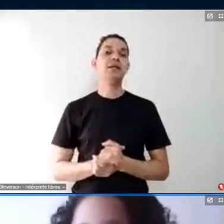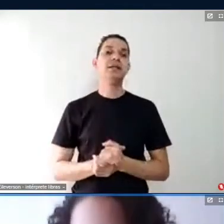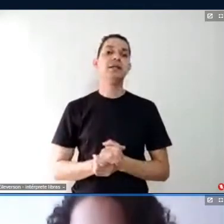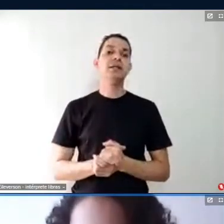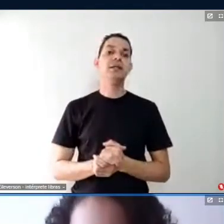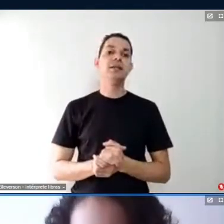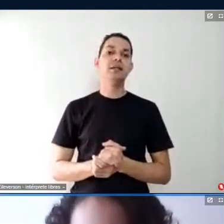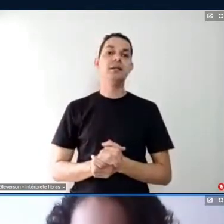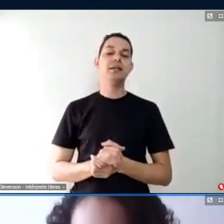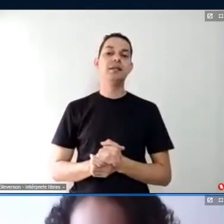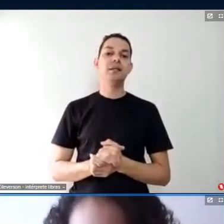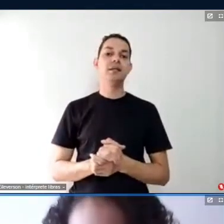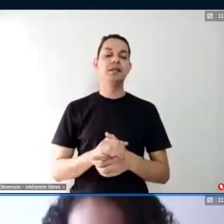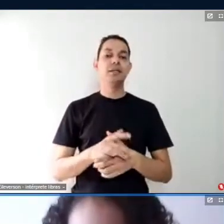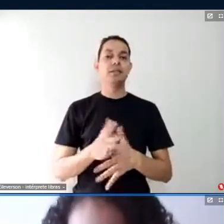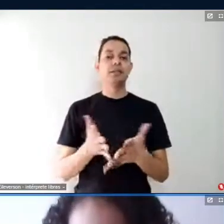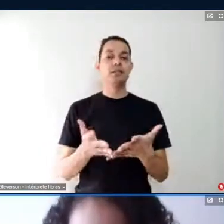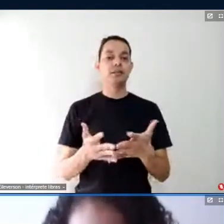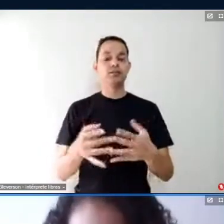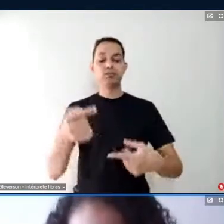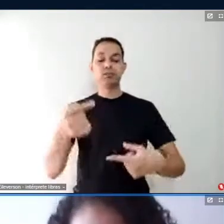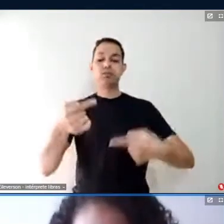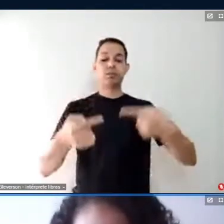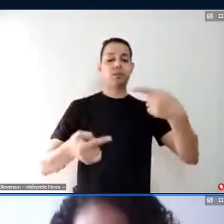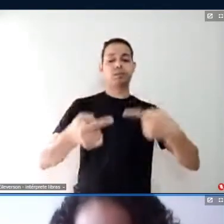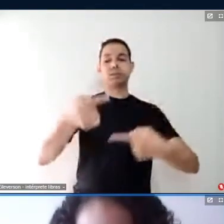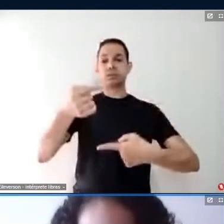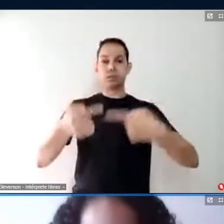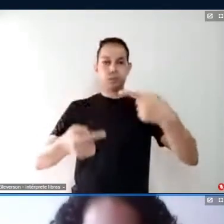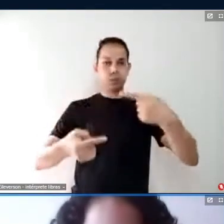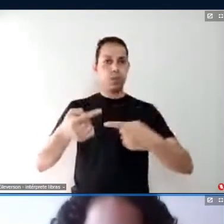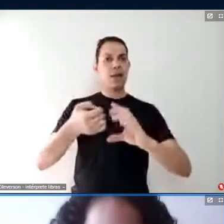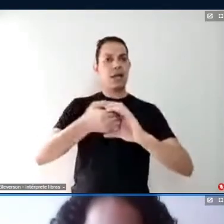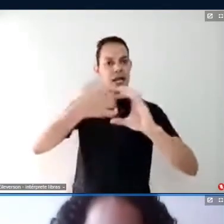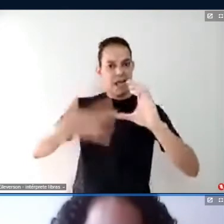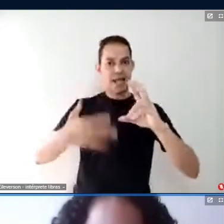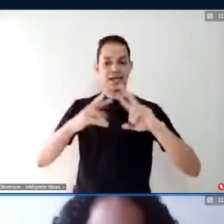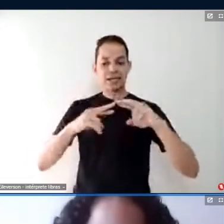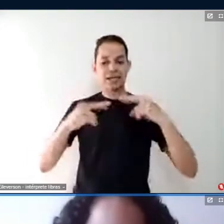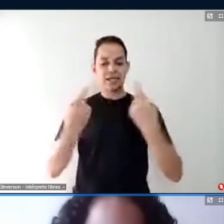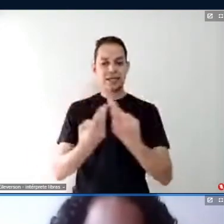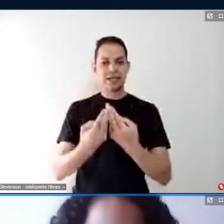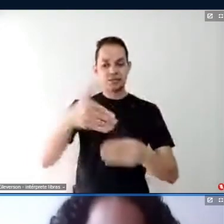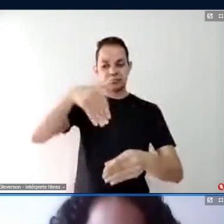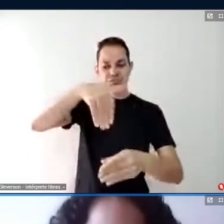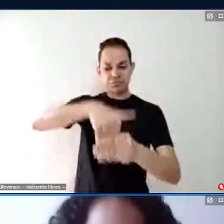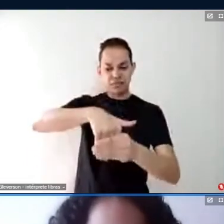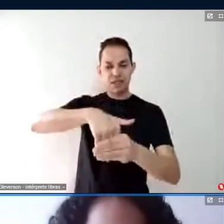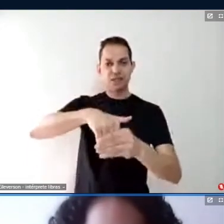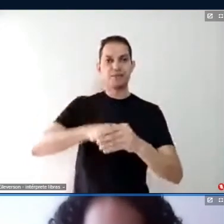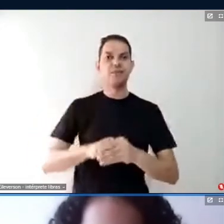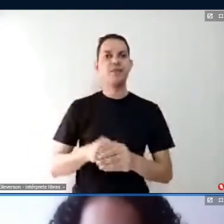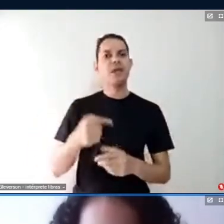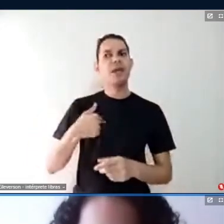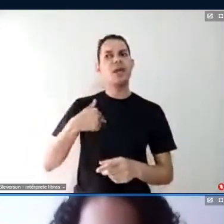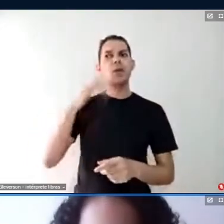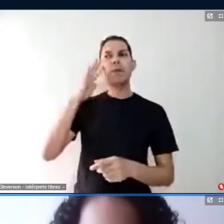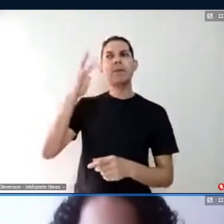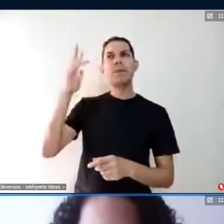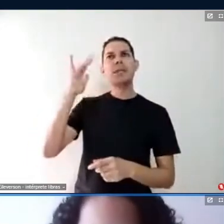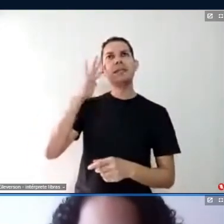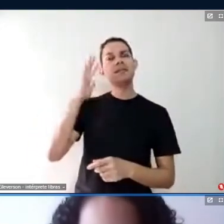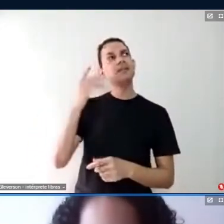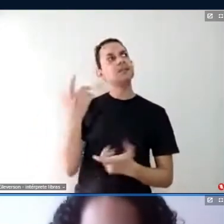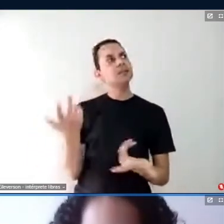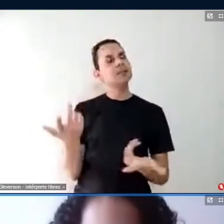muitos embates como características dessas sessões deliberativas, aí eu fiquei pensando, será que não valeria a